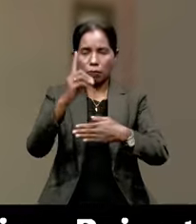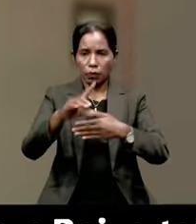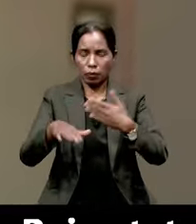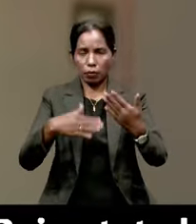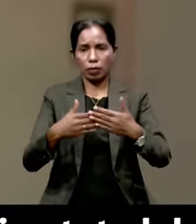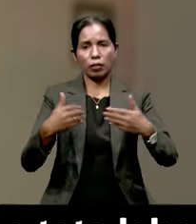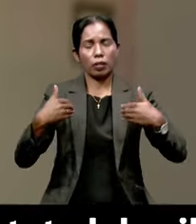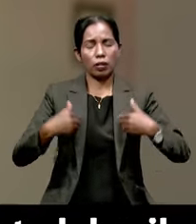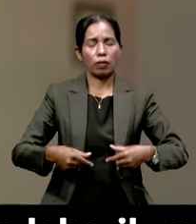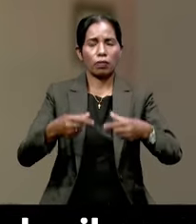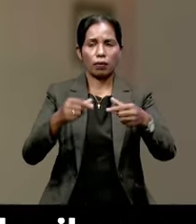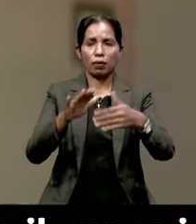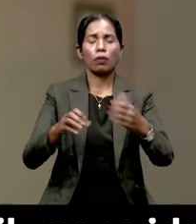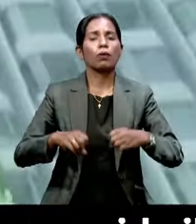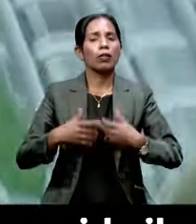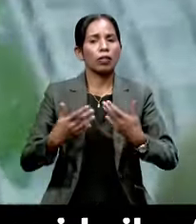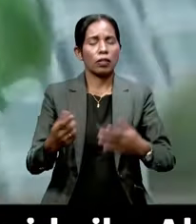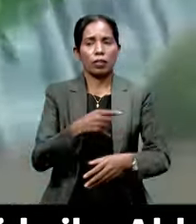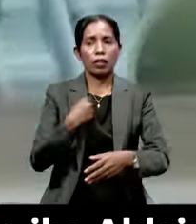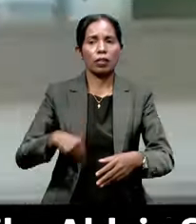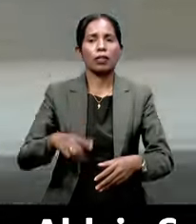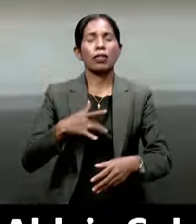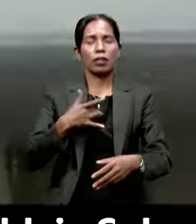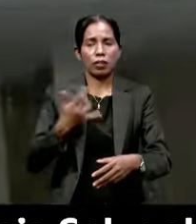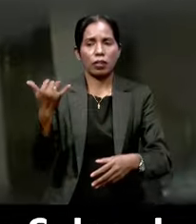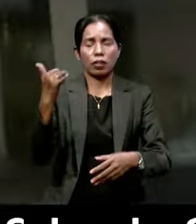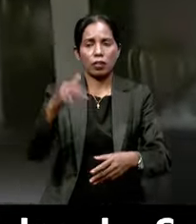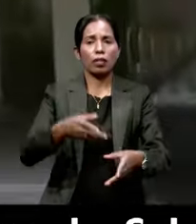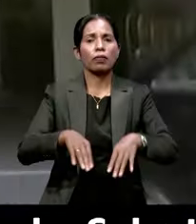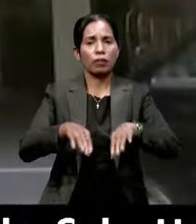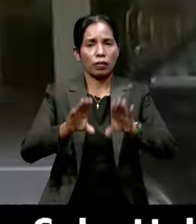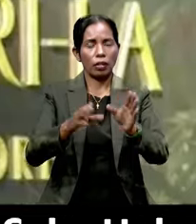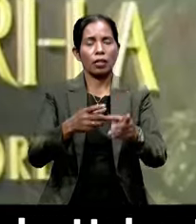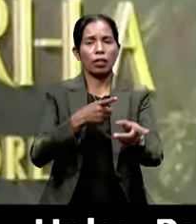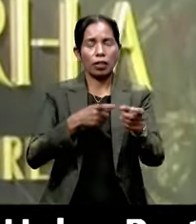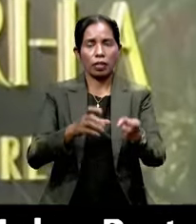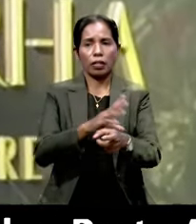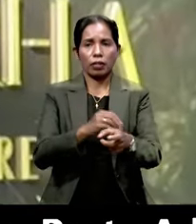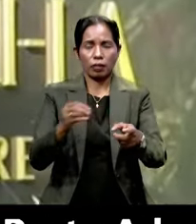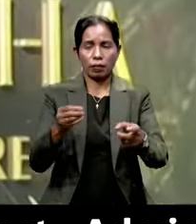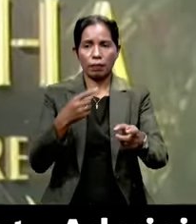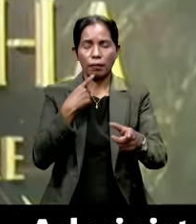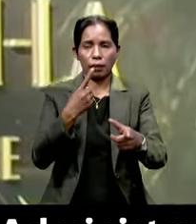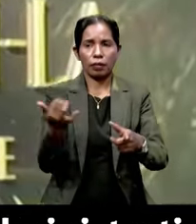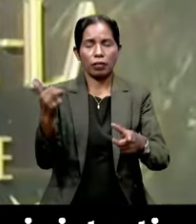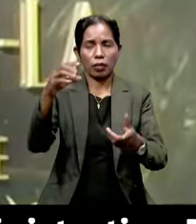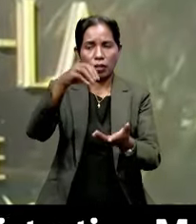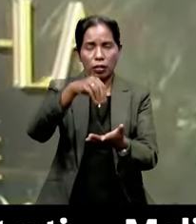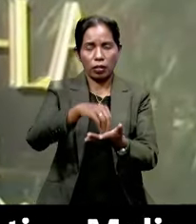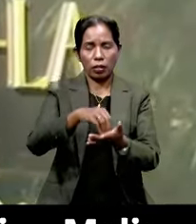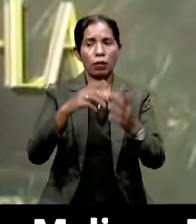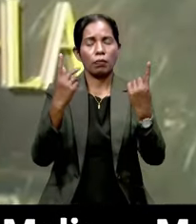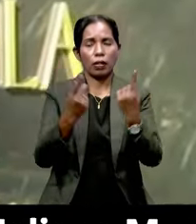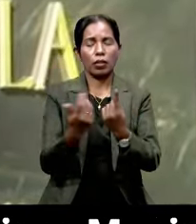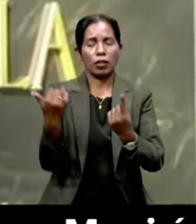um território. O que é Sina Sira recente? Se Sira faz aquilo, Sira ralo de comércio, Sira tal de companhia Sira